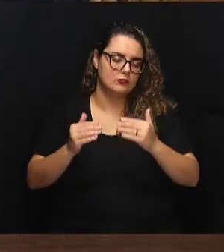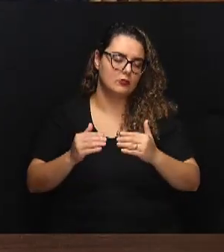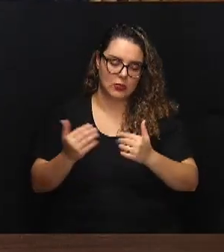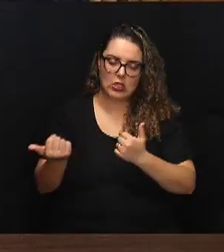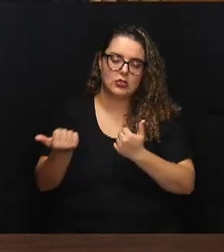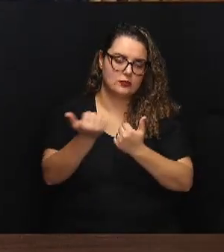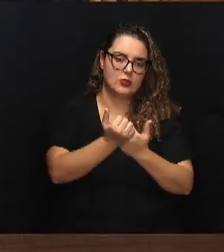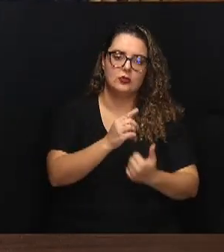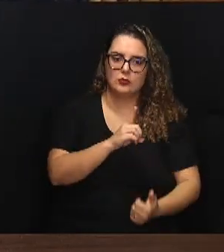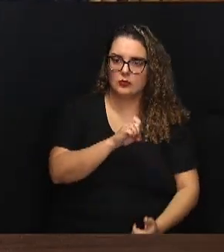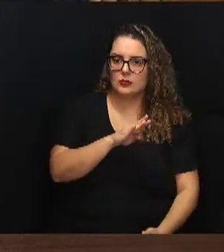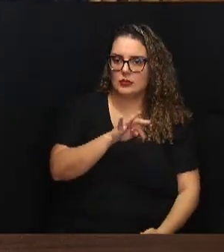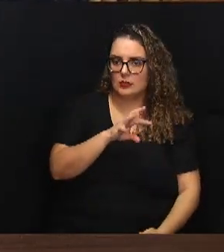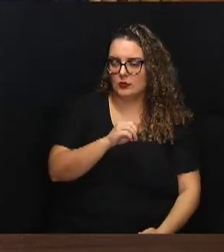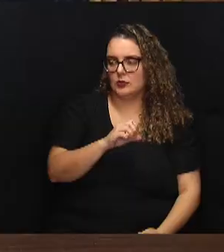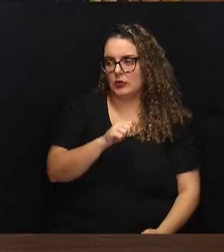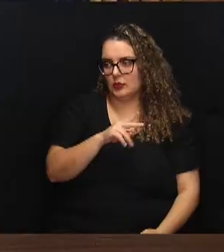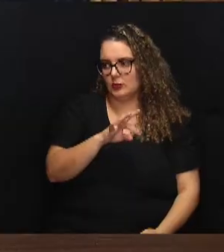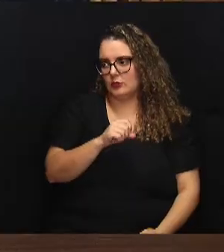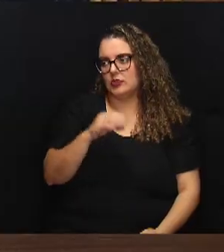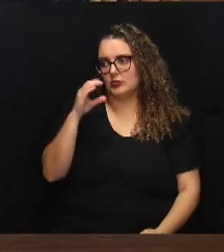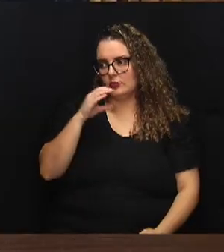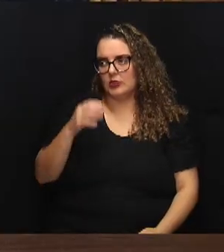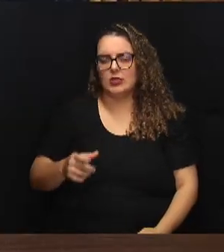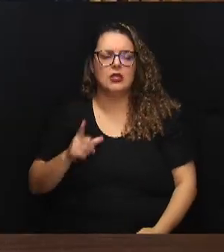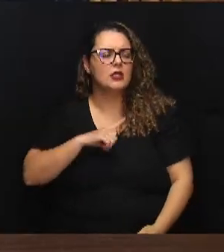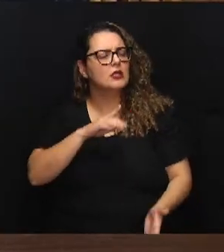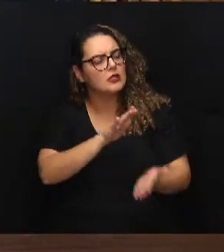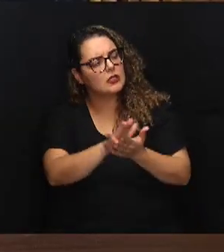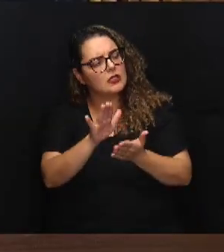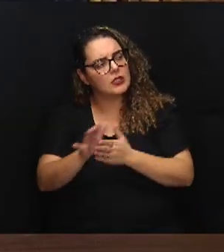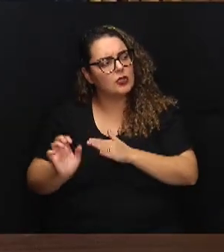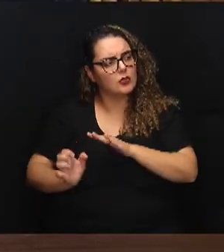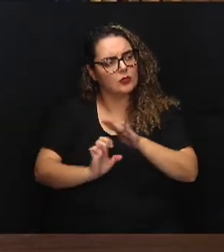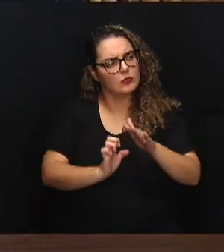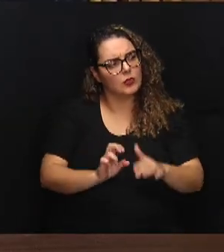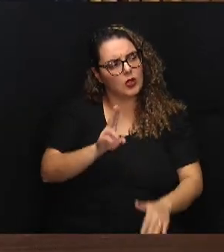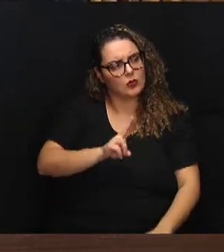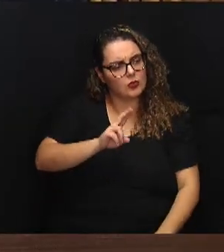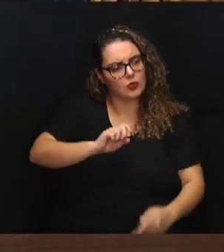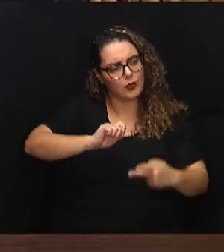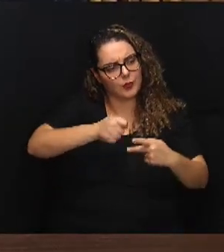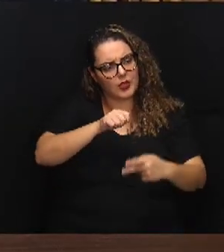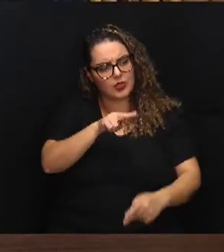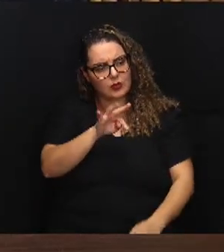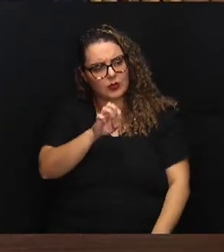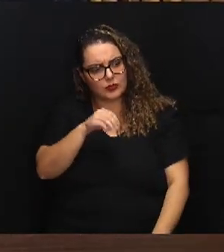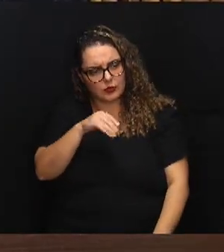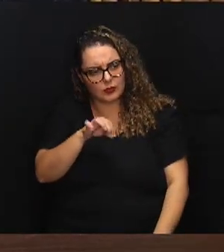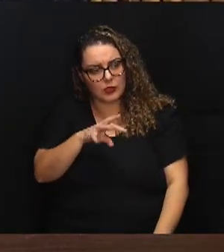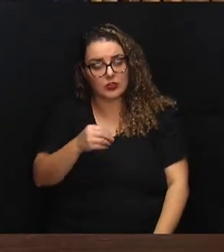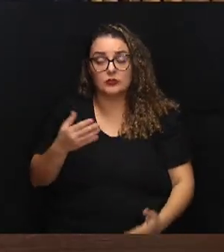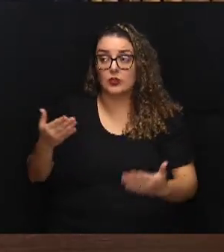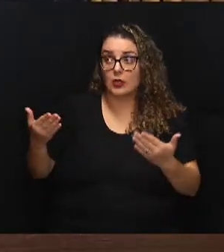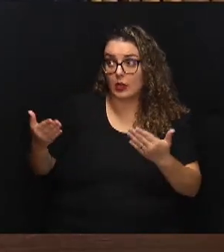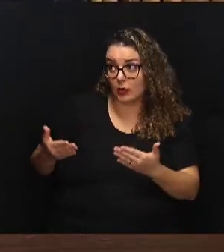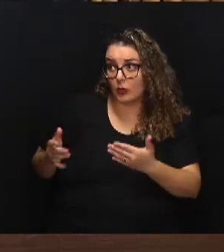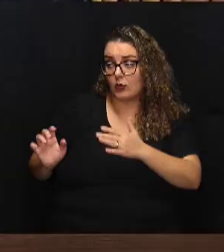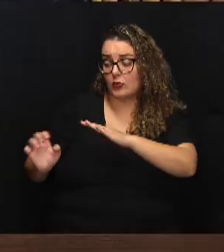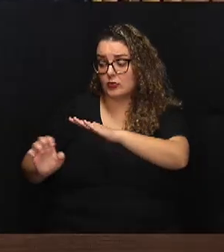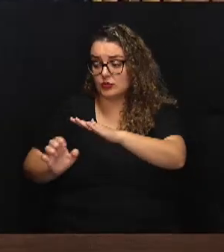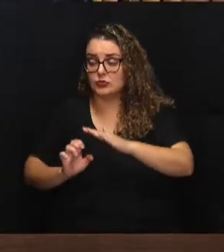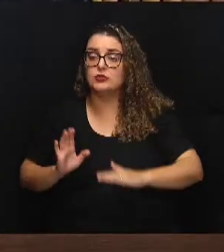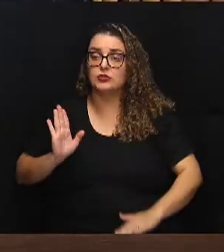automático rapidamente. E haverá custos, né, para as empresas que utilizarem o Pix automático? Hoje as empresas